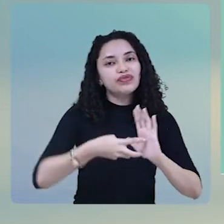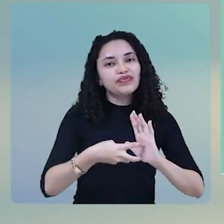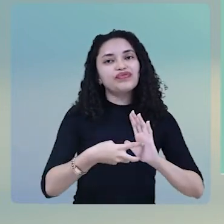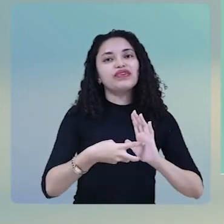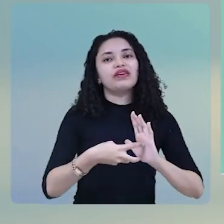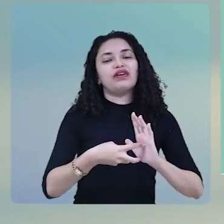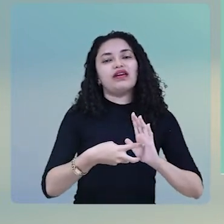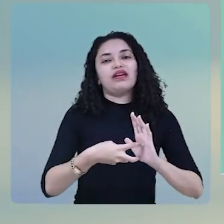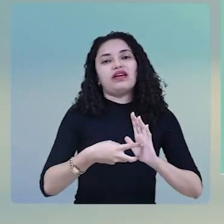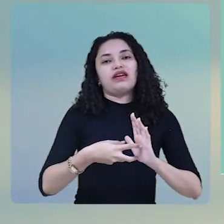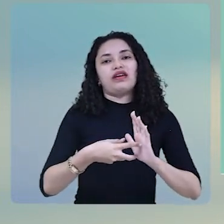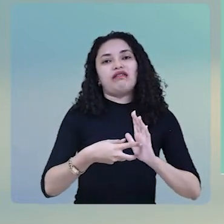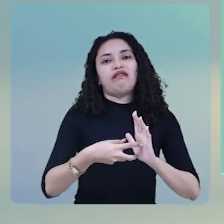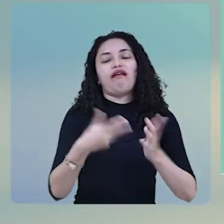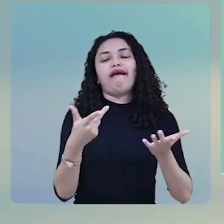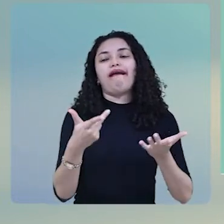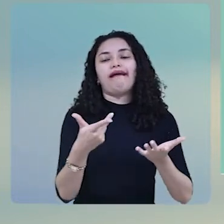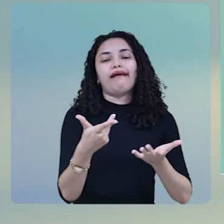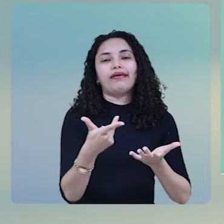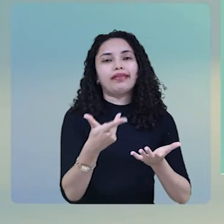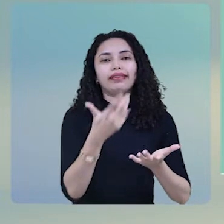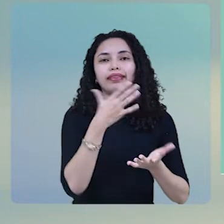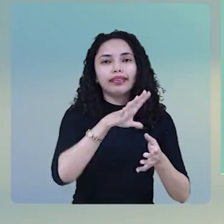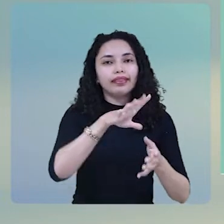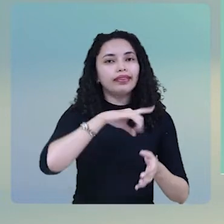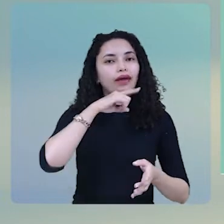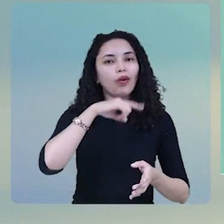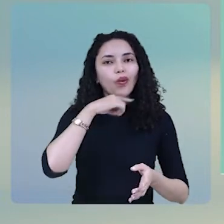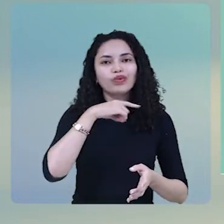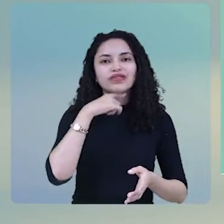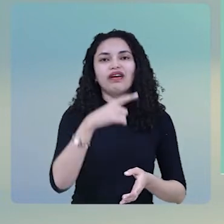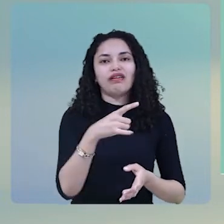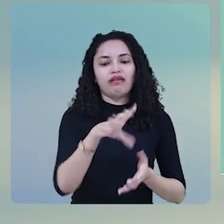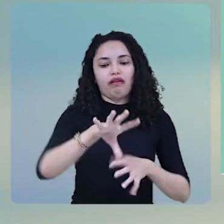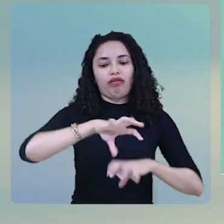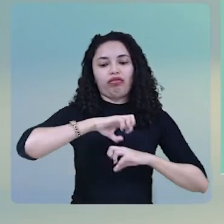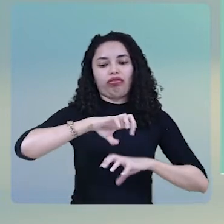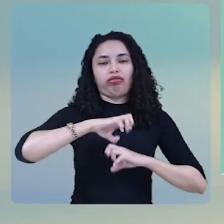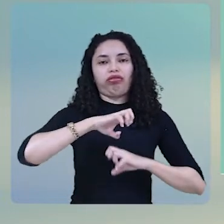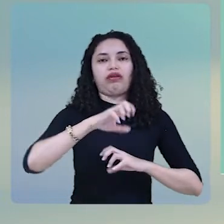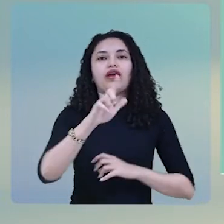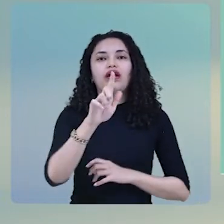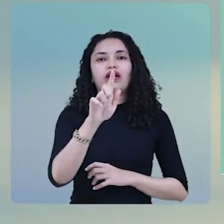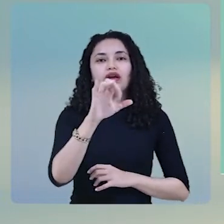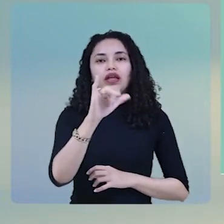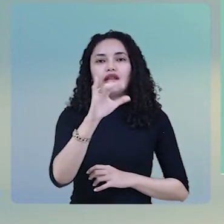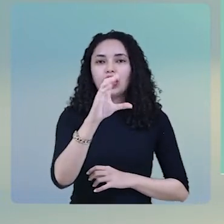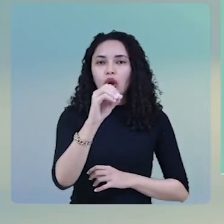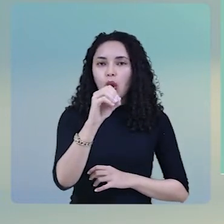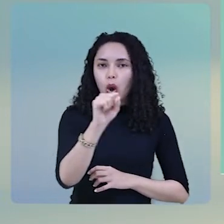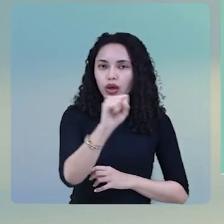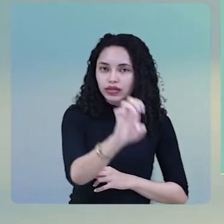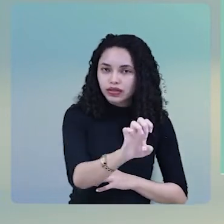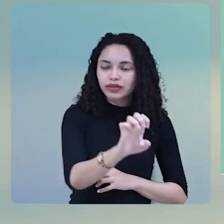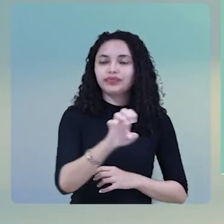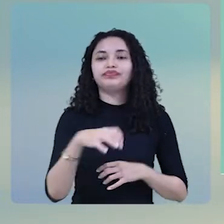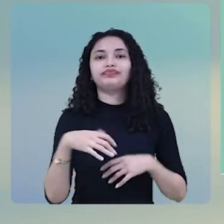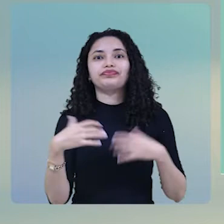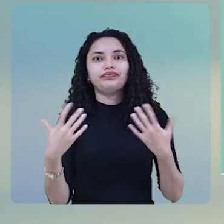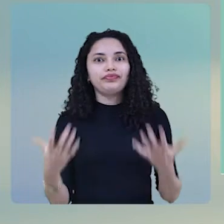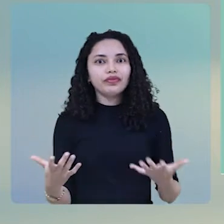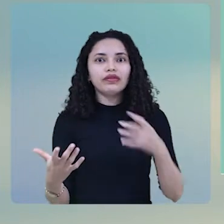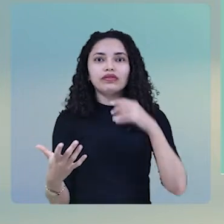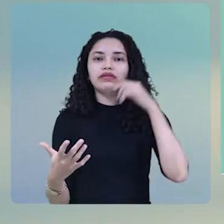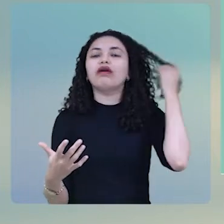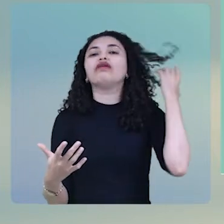né? Vai melhorar também a função dos meus sistemas corporais, ou seja, o meu